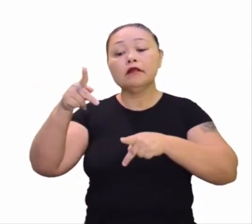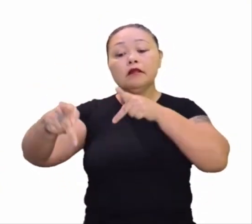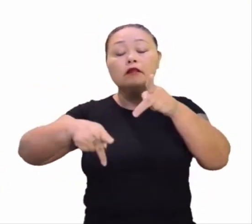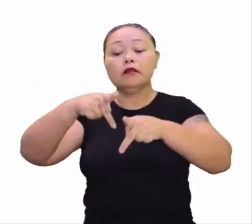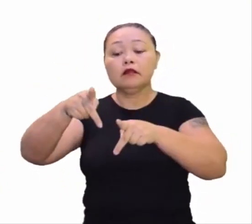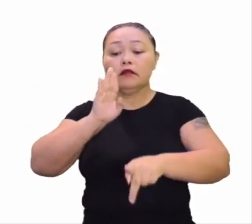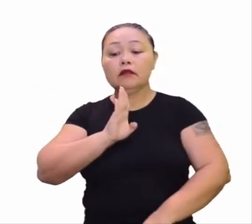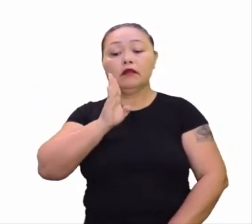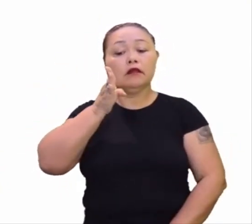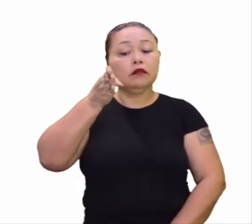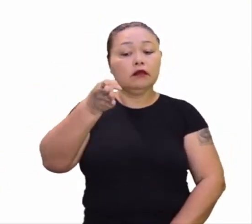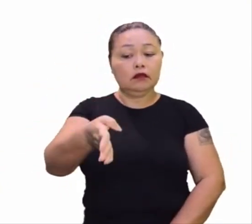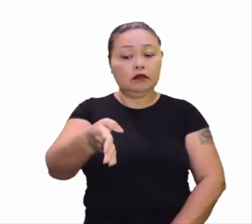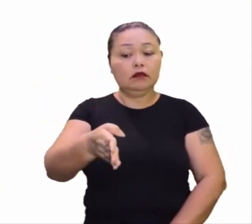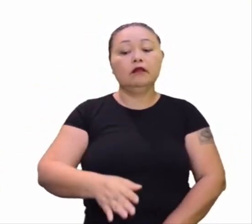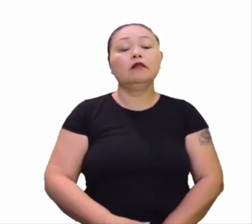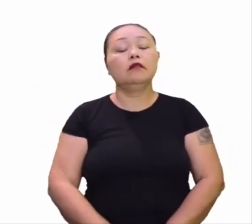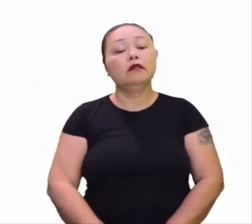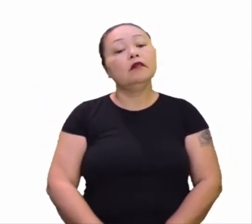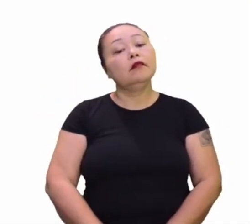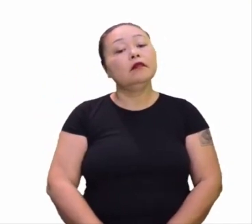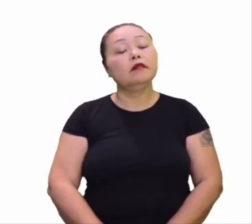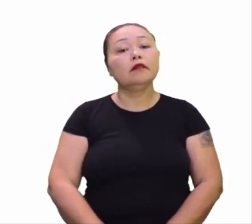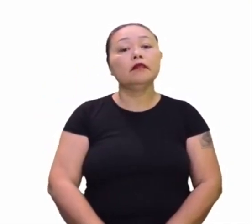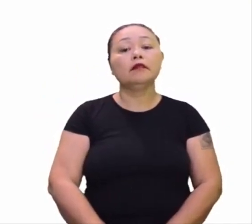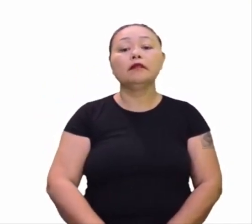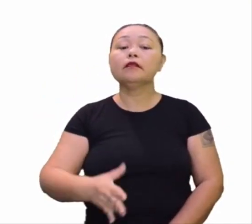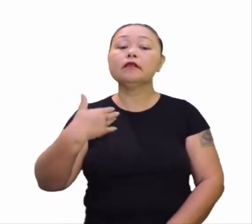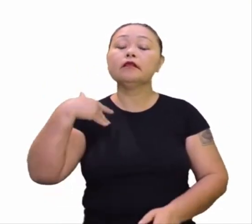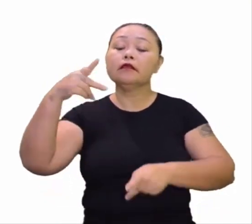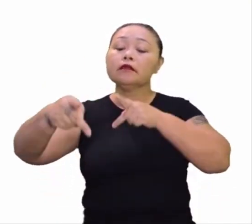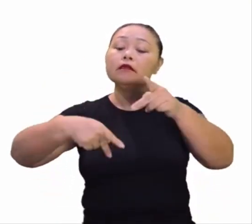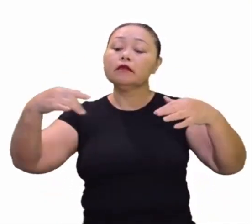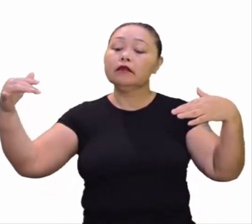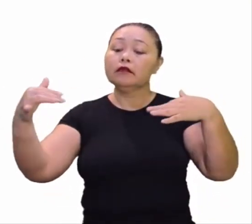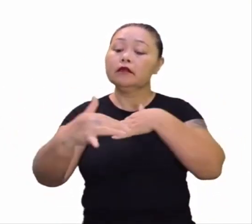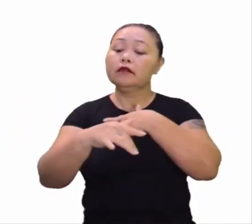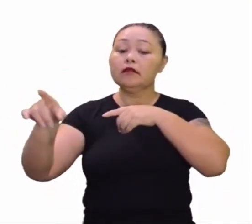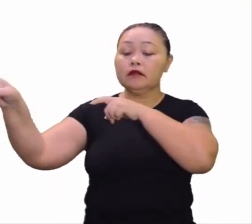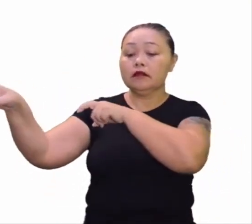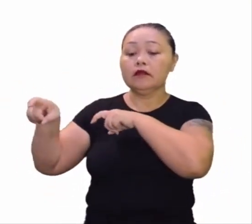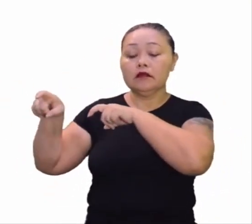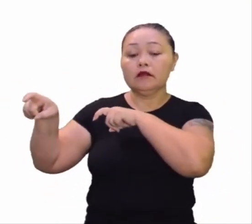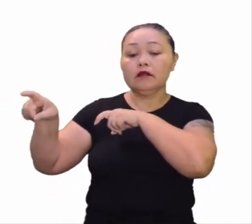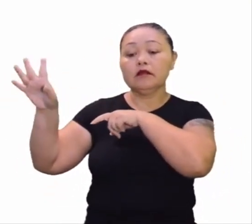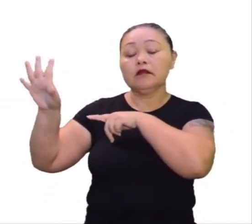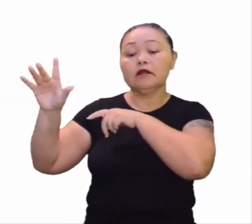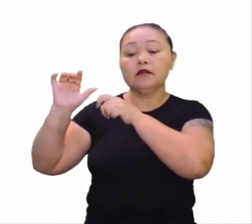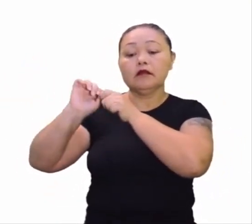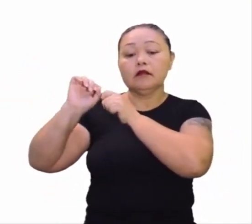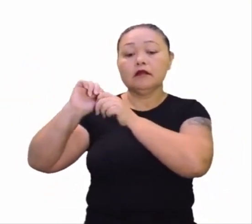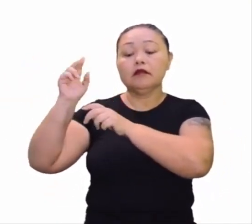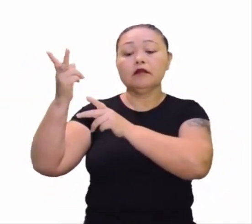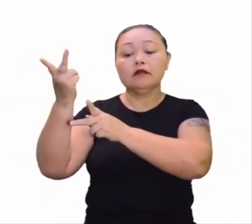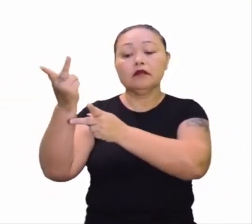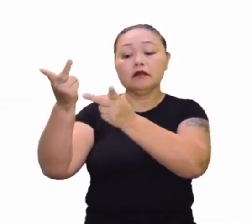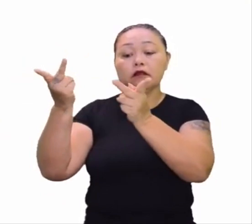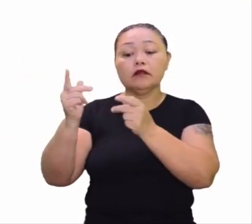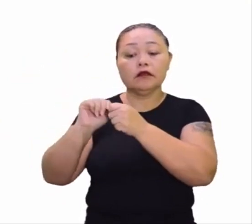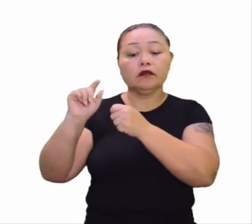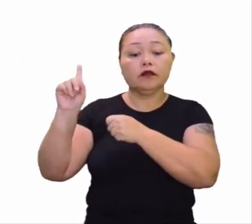como população absoluta. Falando de população urbana e rural, professor. Pois é, esse gráfico em forma de